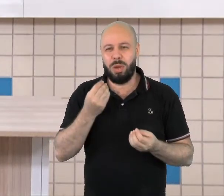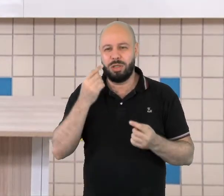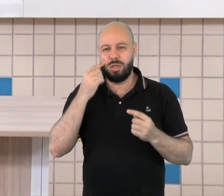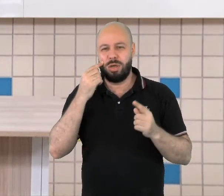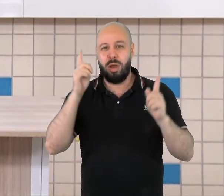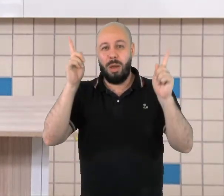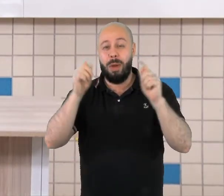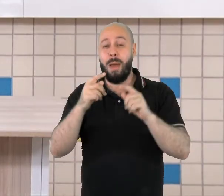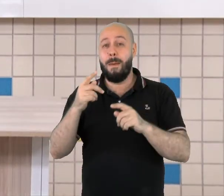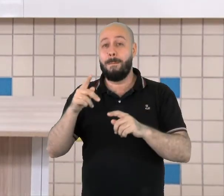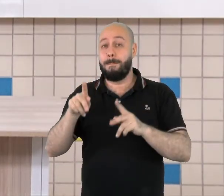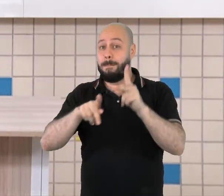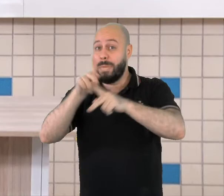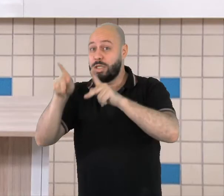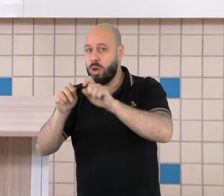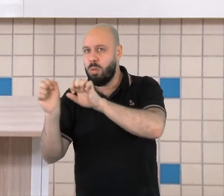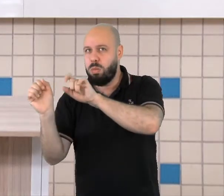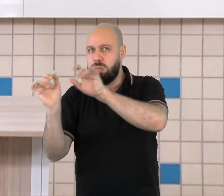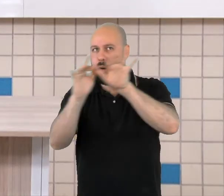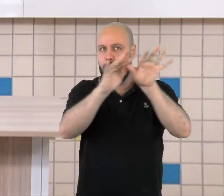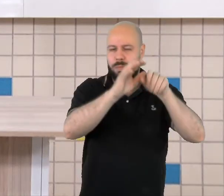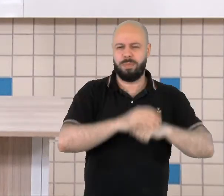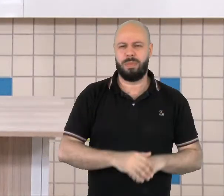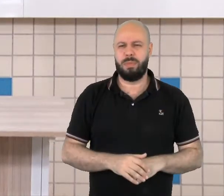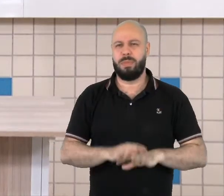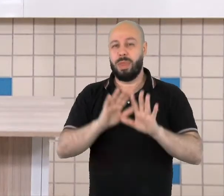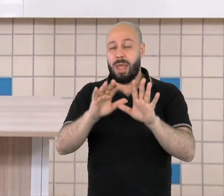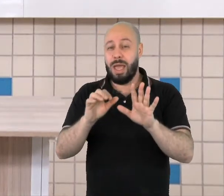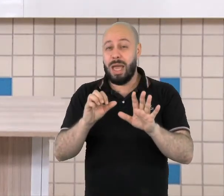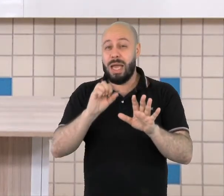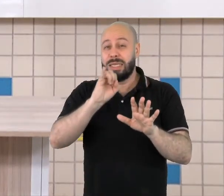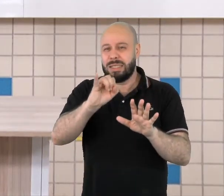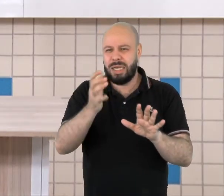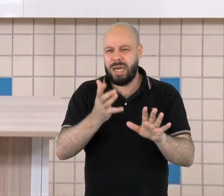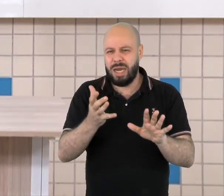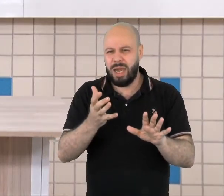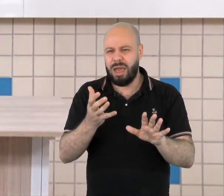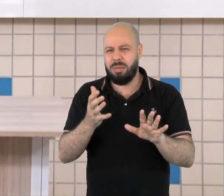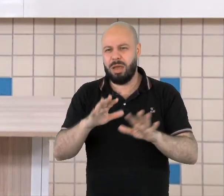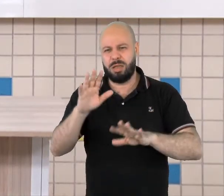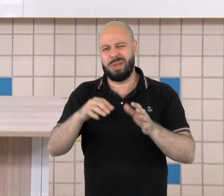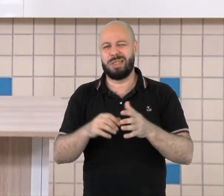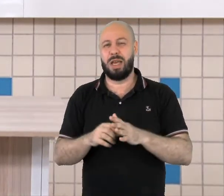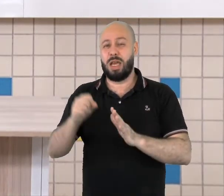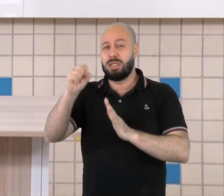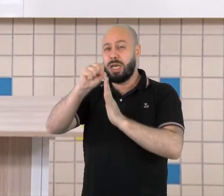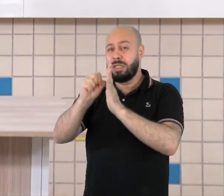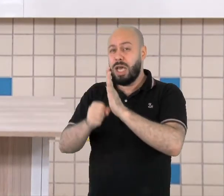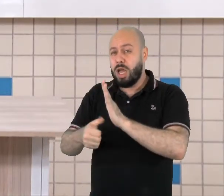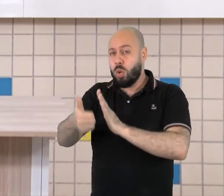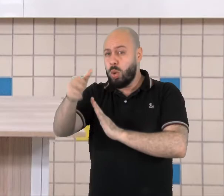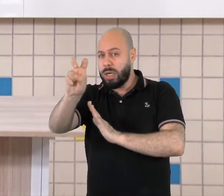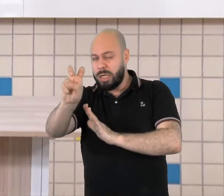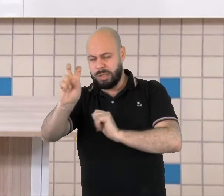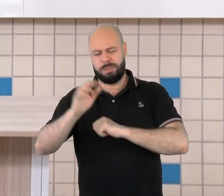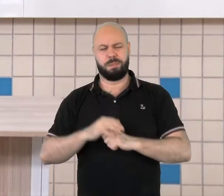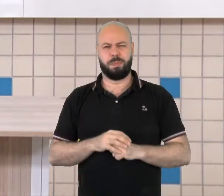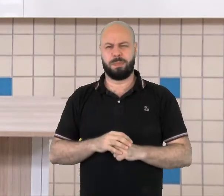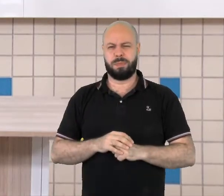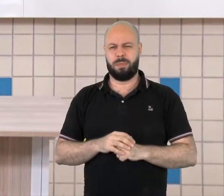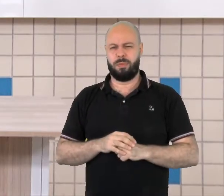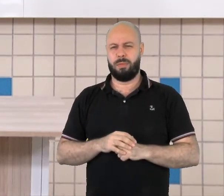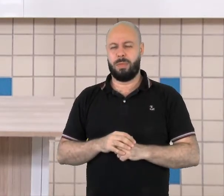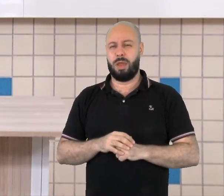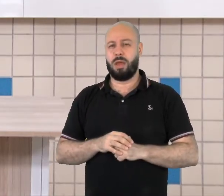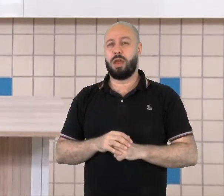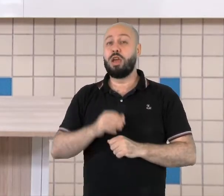de pessoas. Agora, e se você quiser, você está lá no século XV, você está aqui no